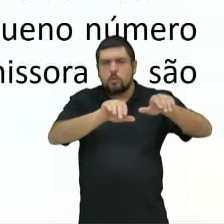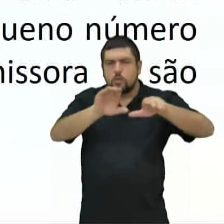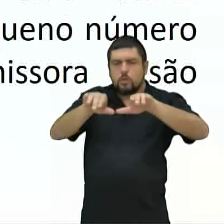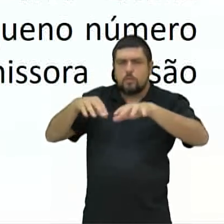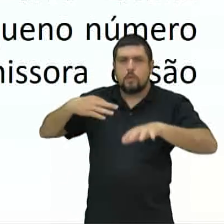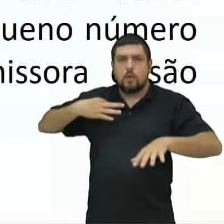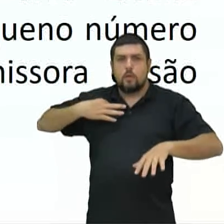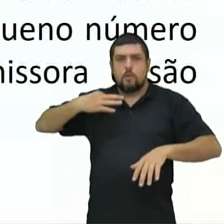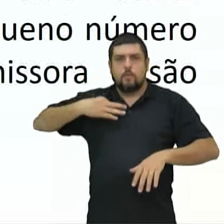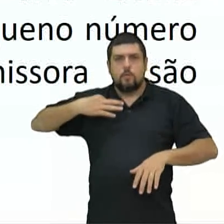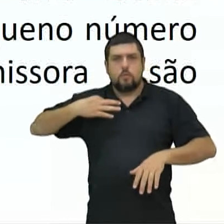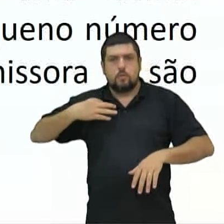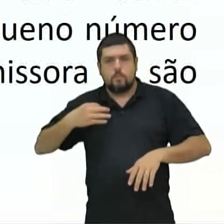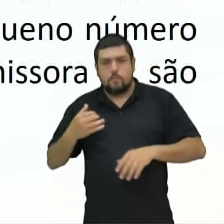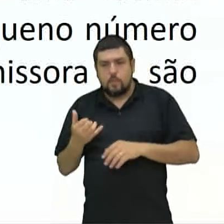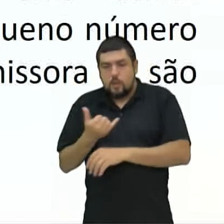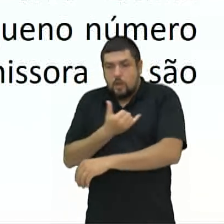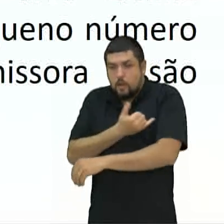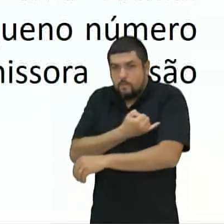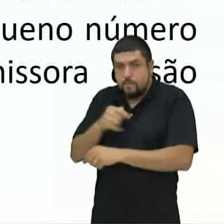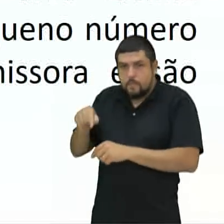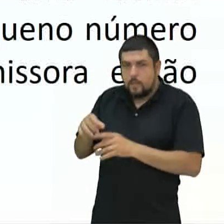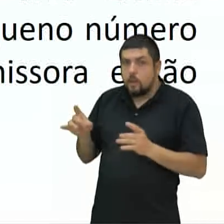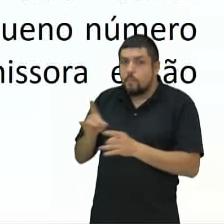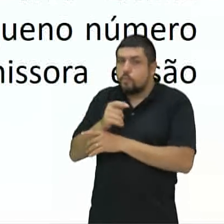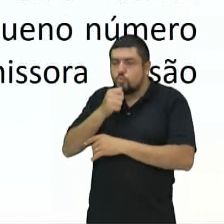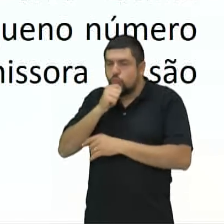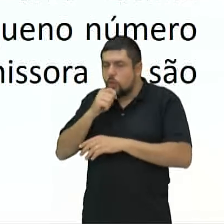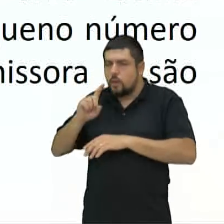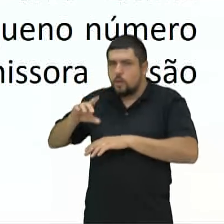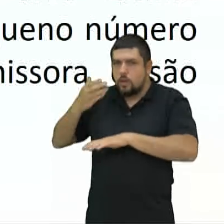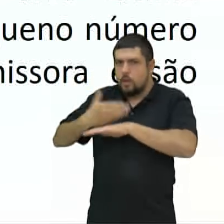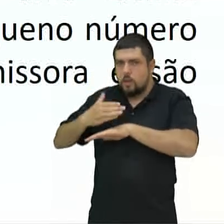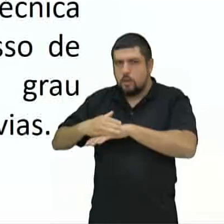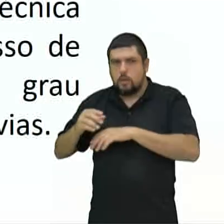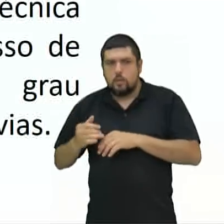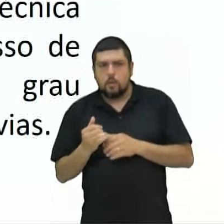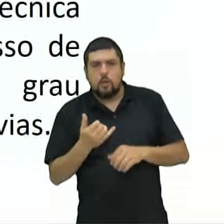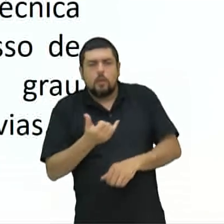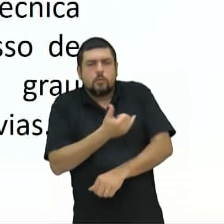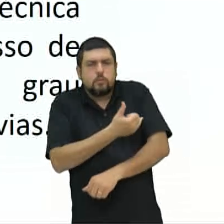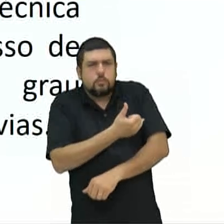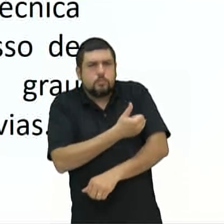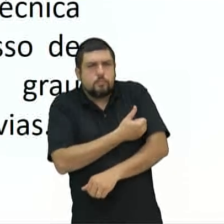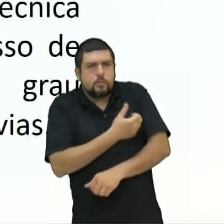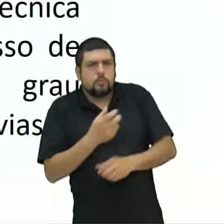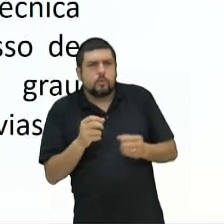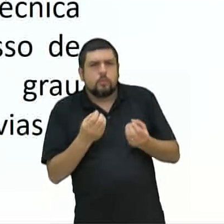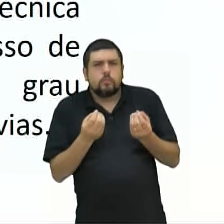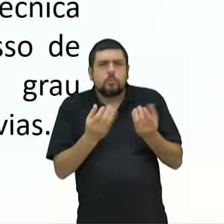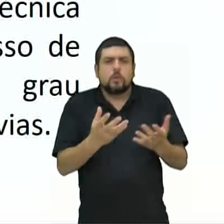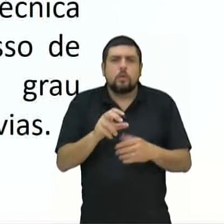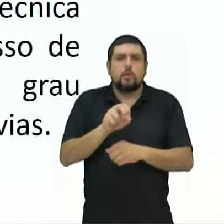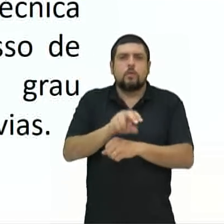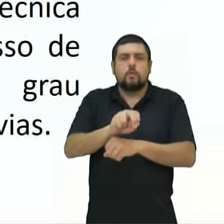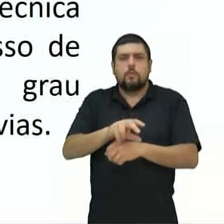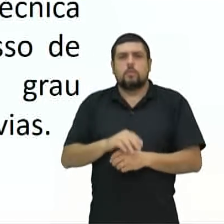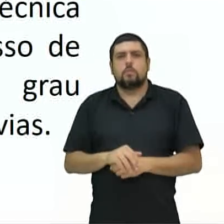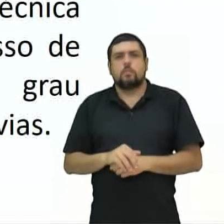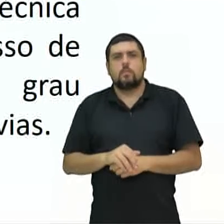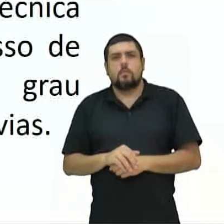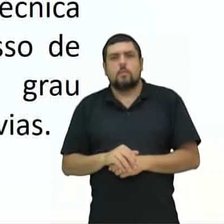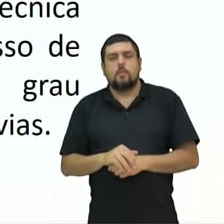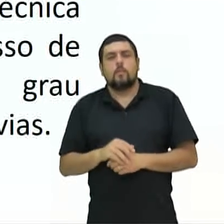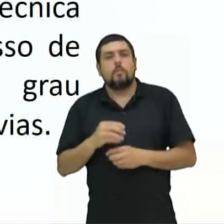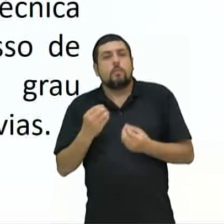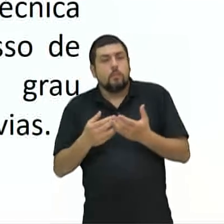que recebem uma vacina promissora e são deliberadamente expostos ao vírus. Esses estudos servem como substitutos